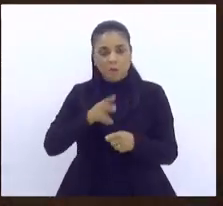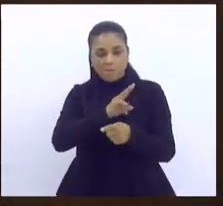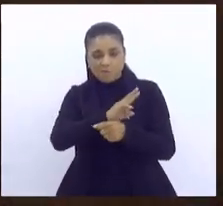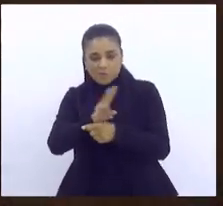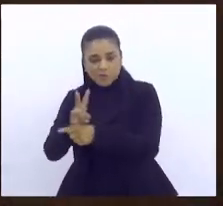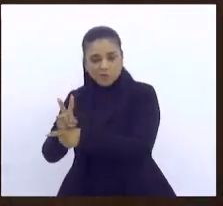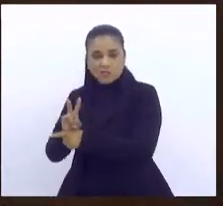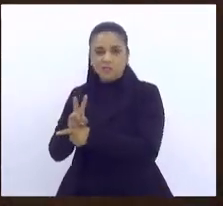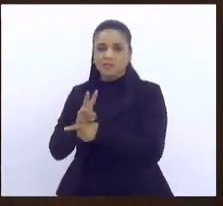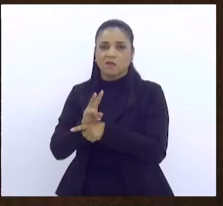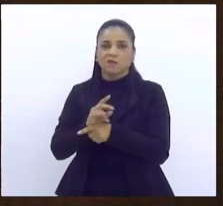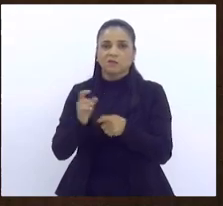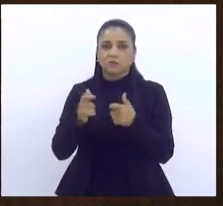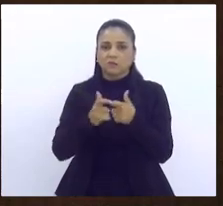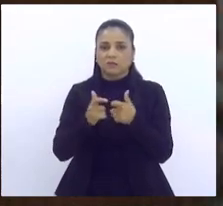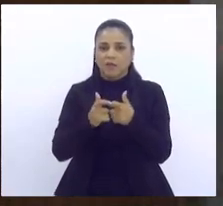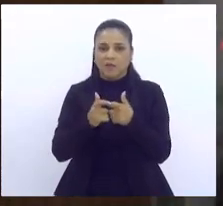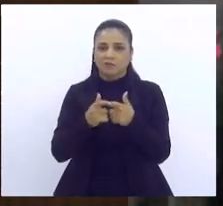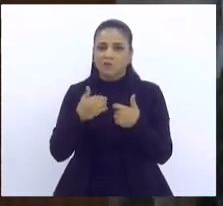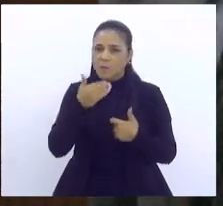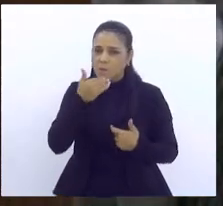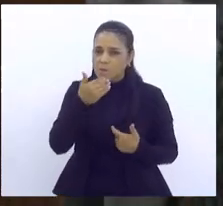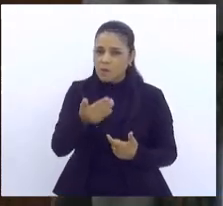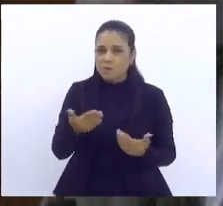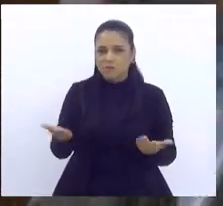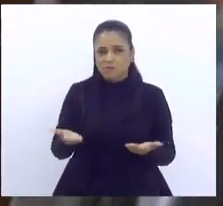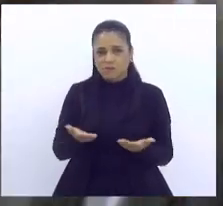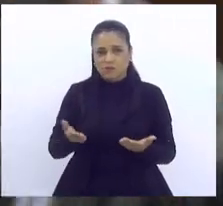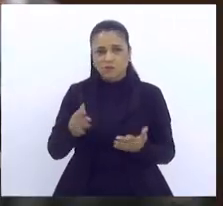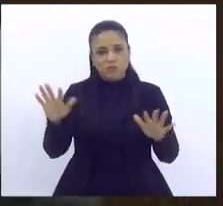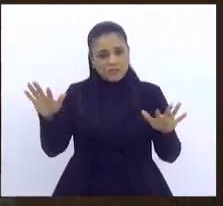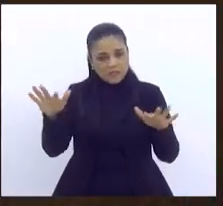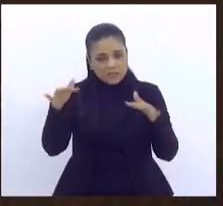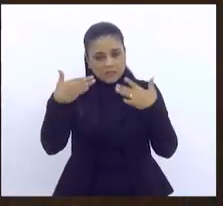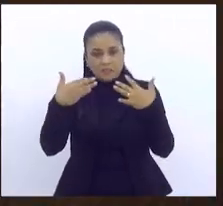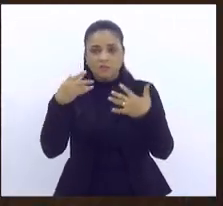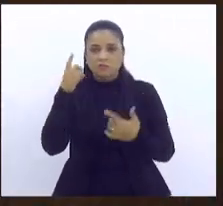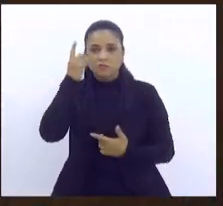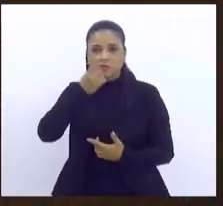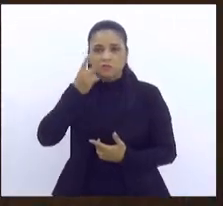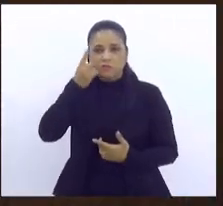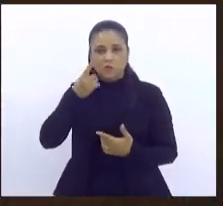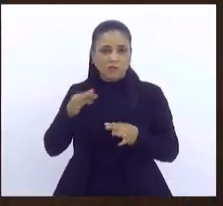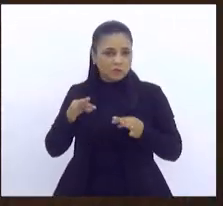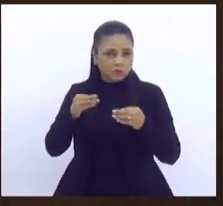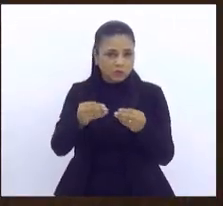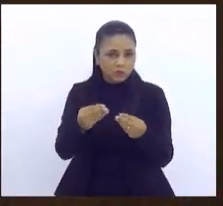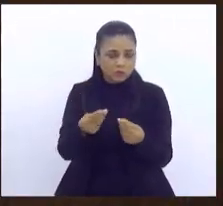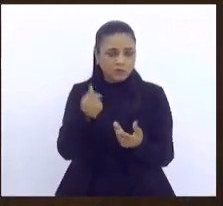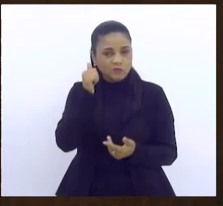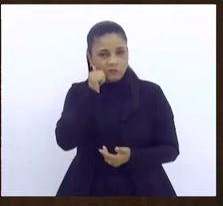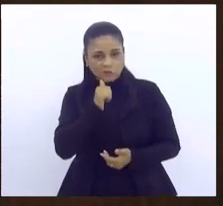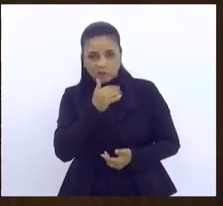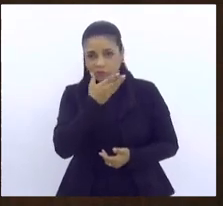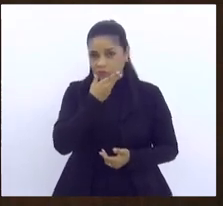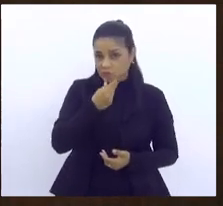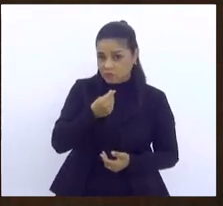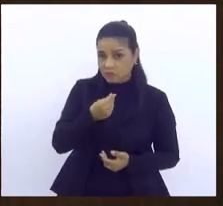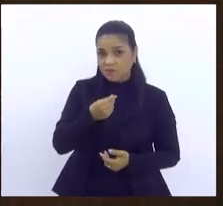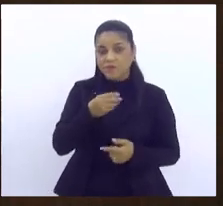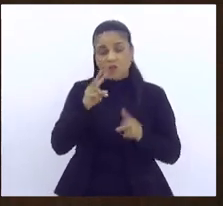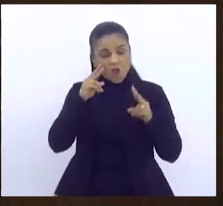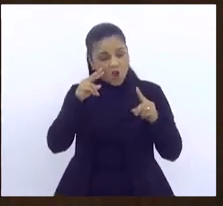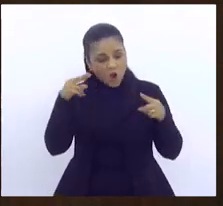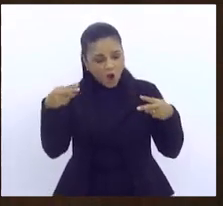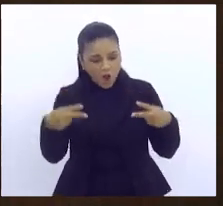desses médicos. Então, eu clamo aqui, presidente, chamo a atenção de todos os deputados e deputadas da casa, para que a gente olhe